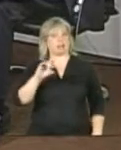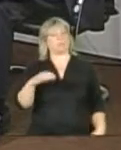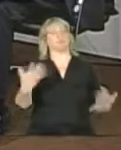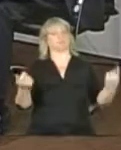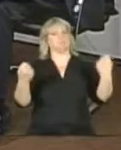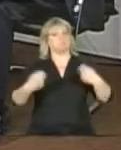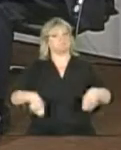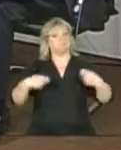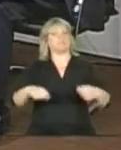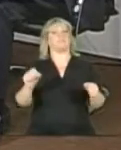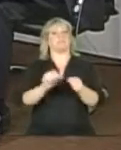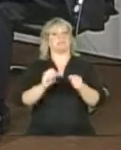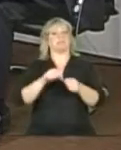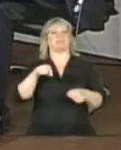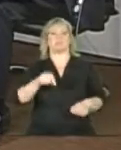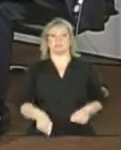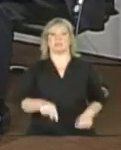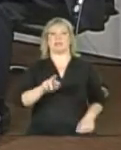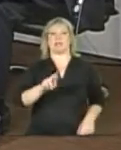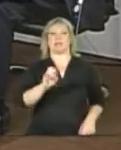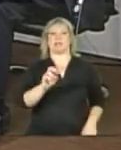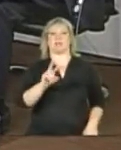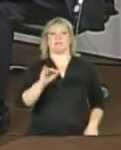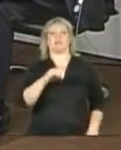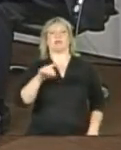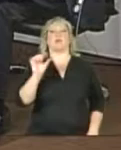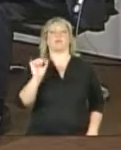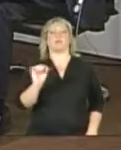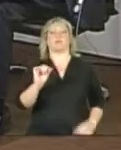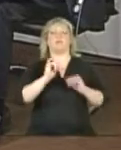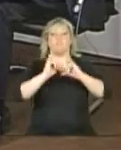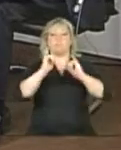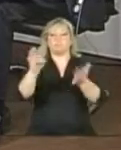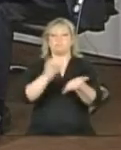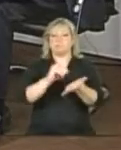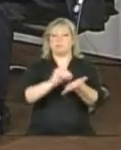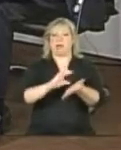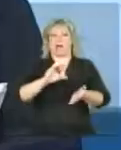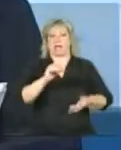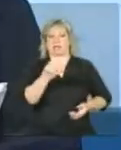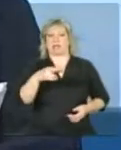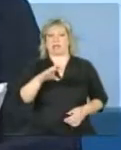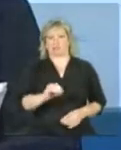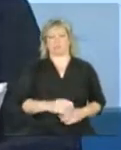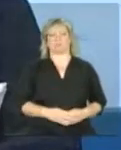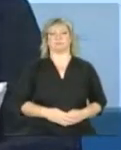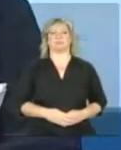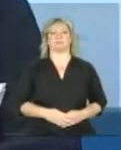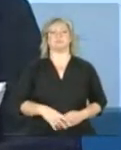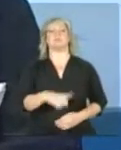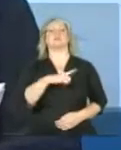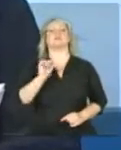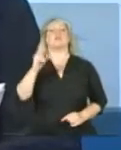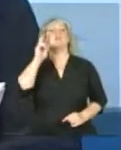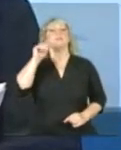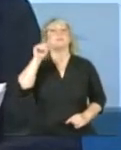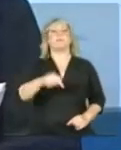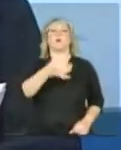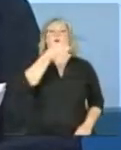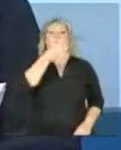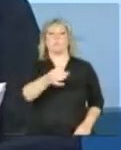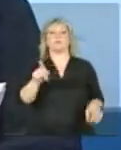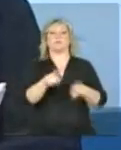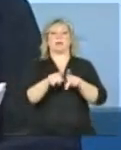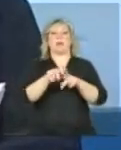deixados de fazer Letícia a participação dos Municípios nesse aspecto Então dessa proposta de atualização